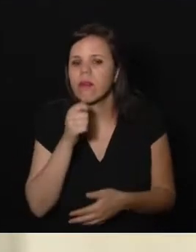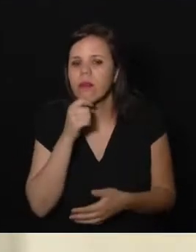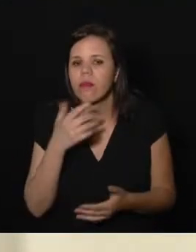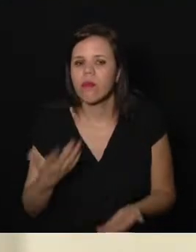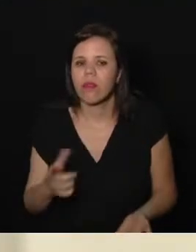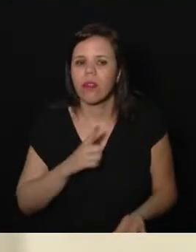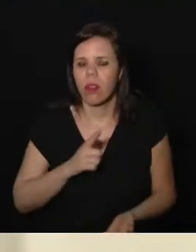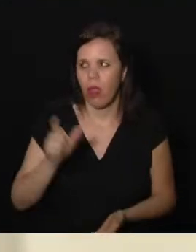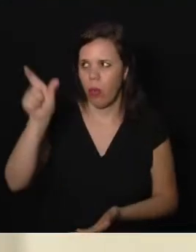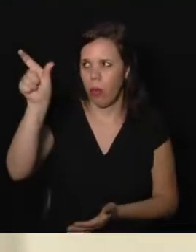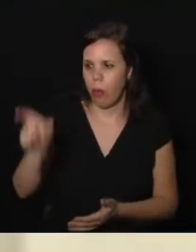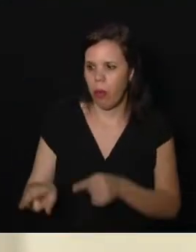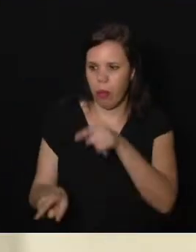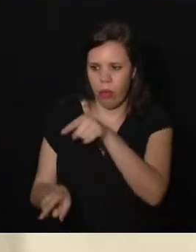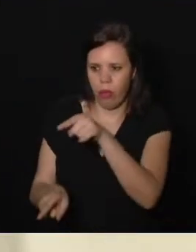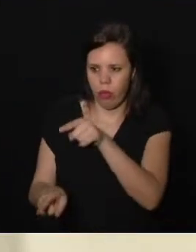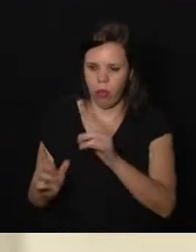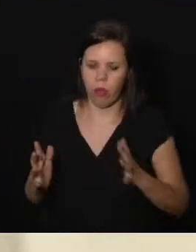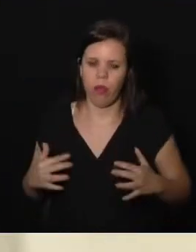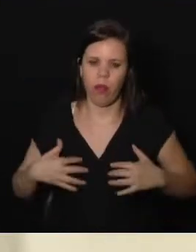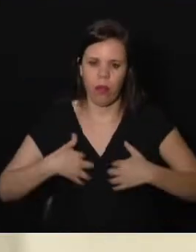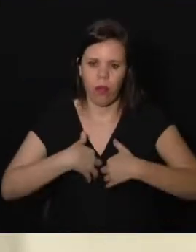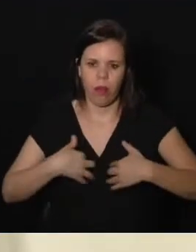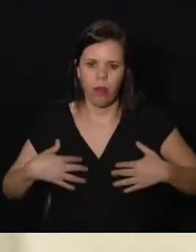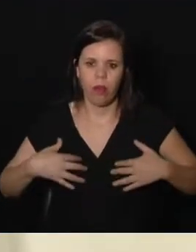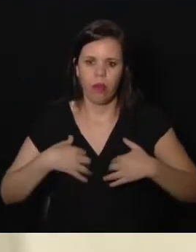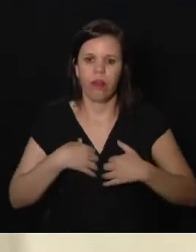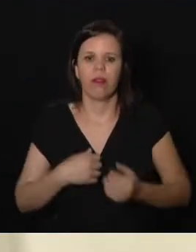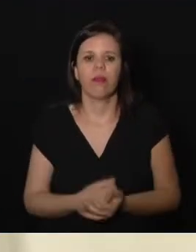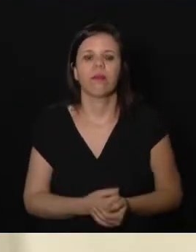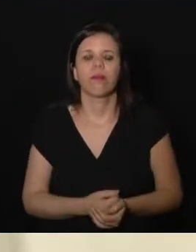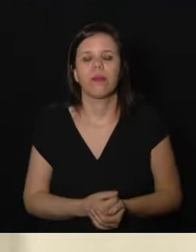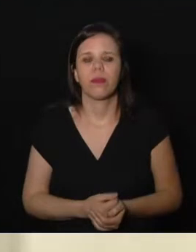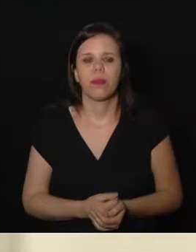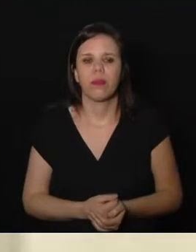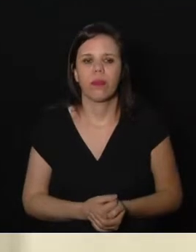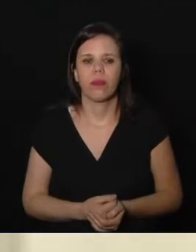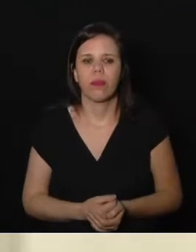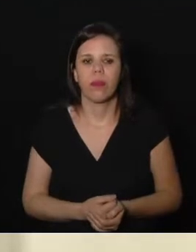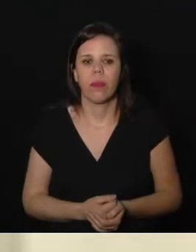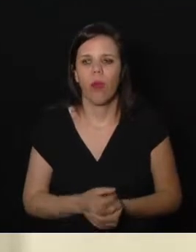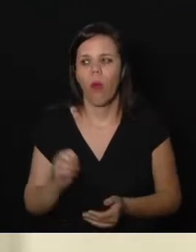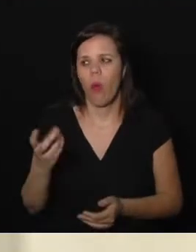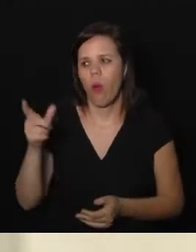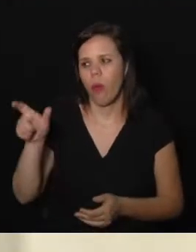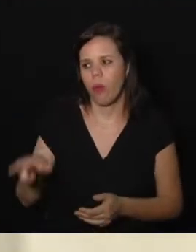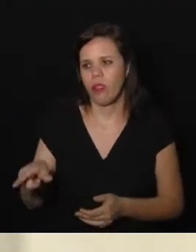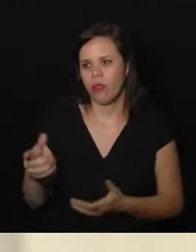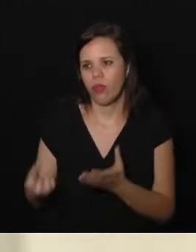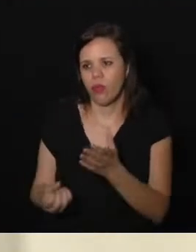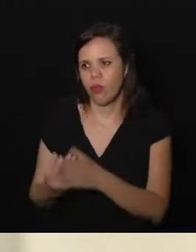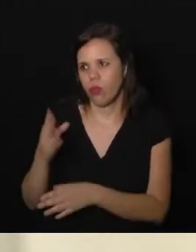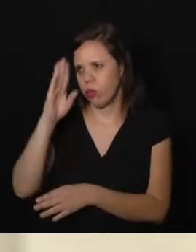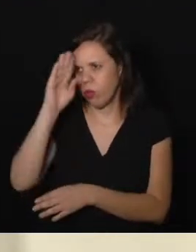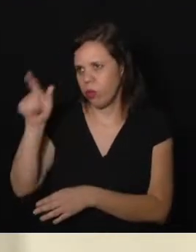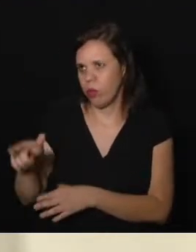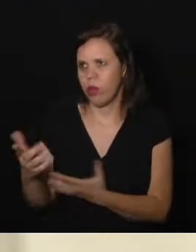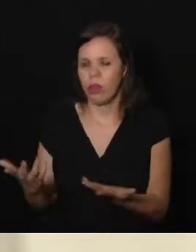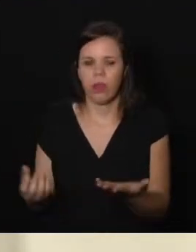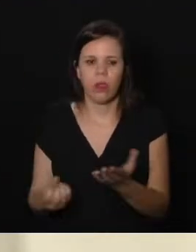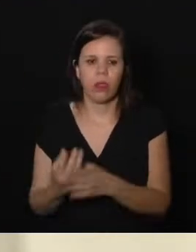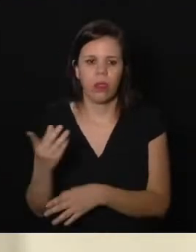uma pessoa portadora do transtorno do espectro autista, seja como autor ou como réu do processo, que ele